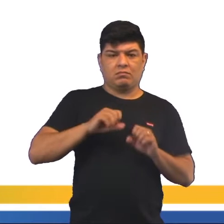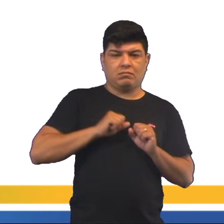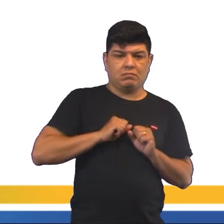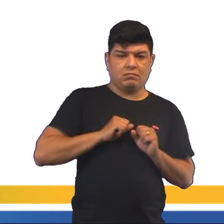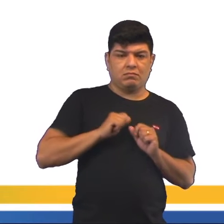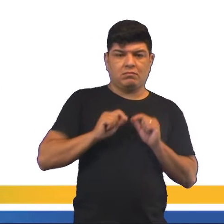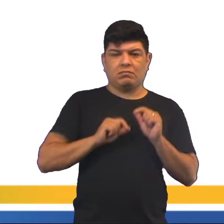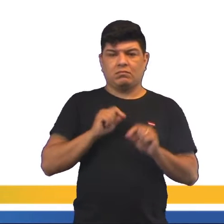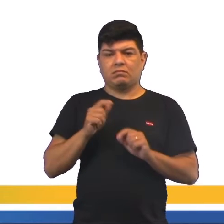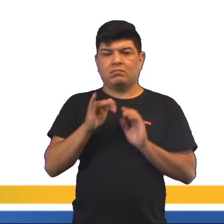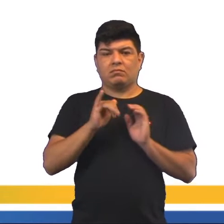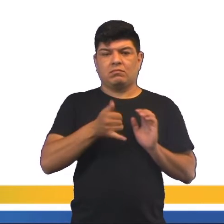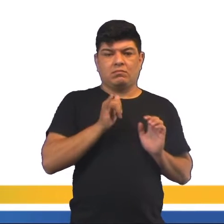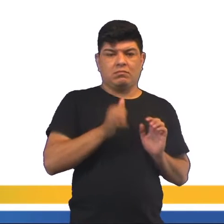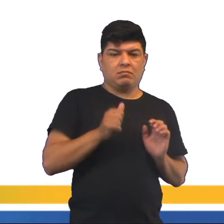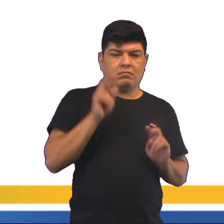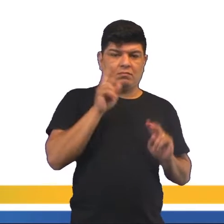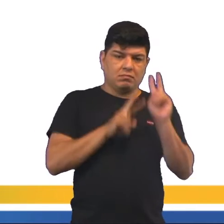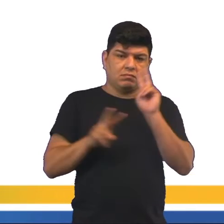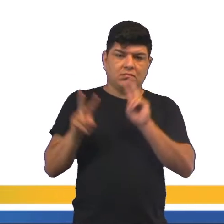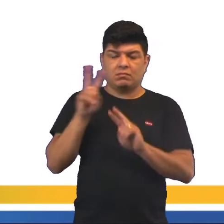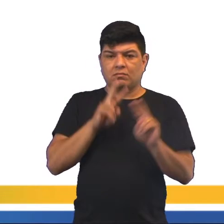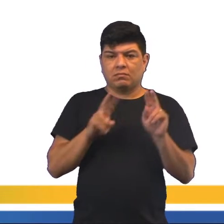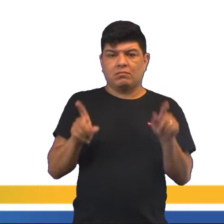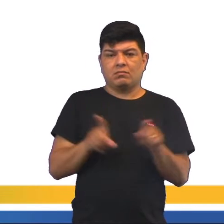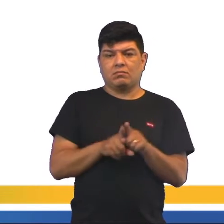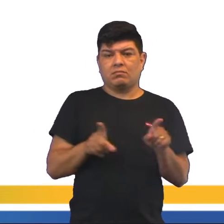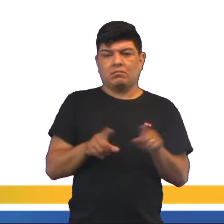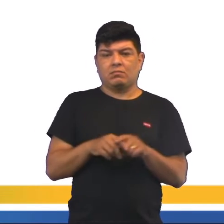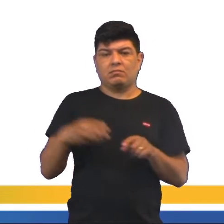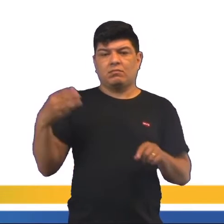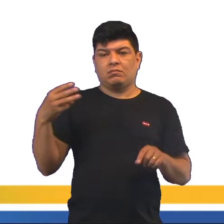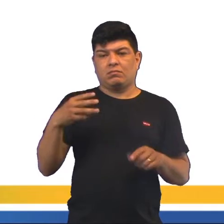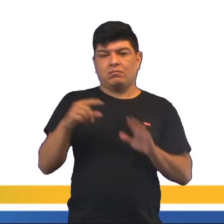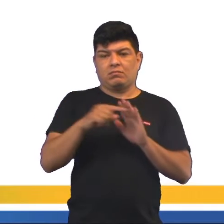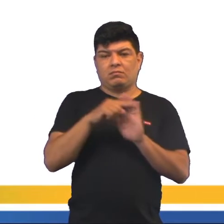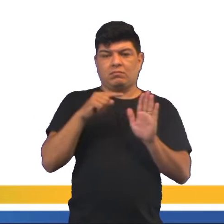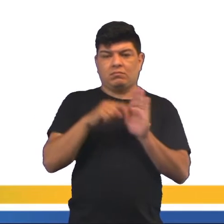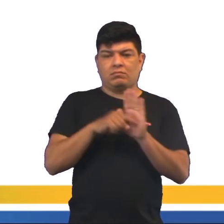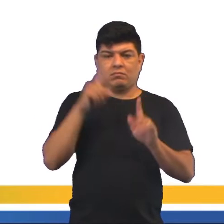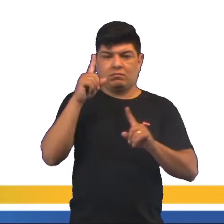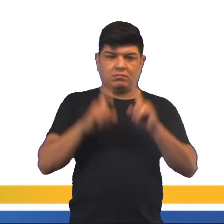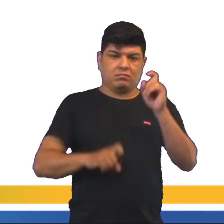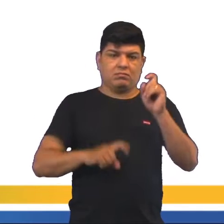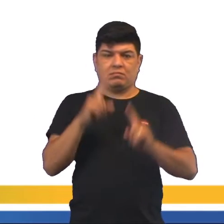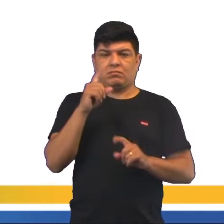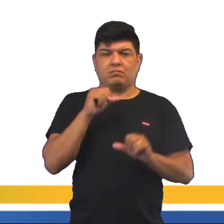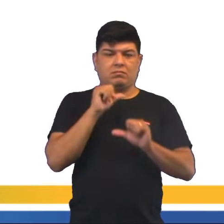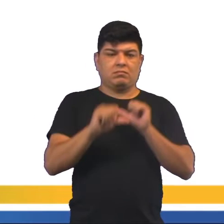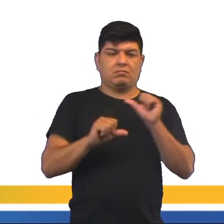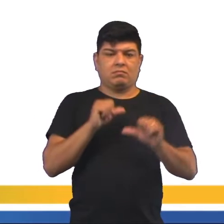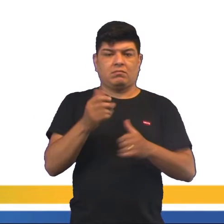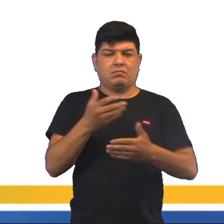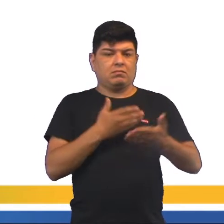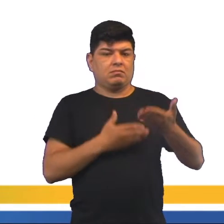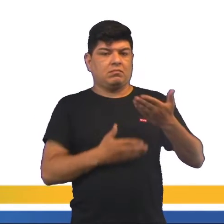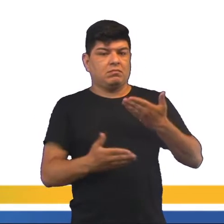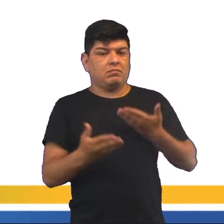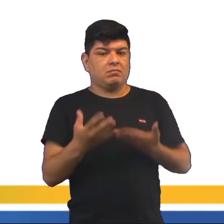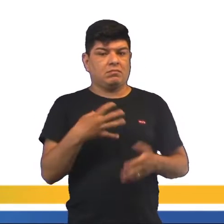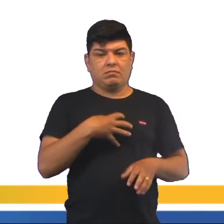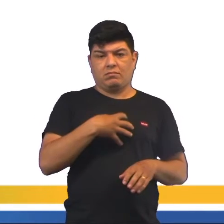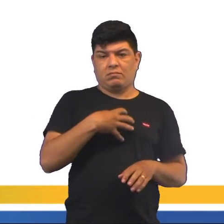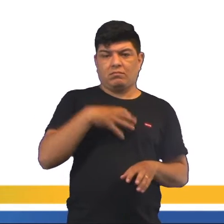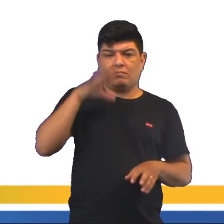imagens melhores, mas modifica a percepção global do receptor, né? Então ela vai modificar a